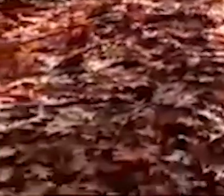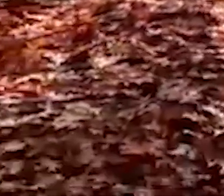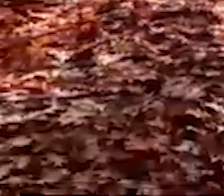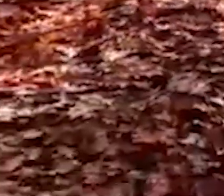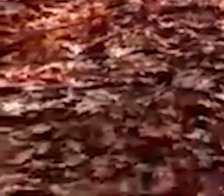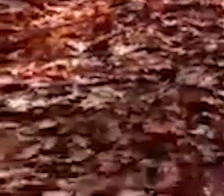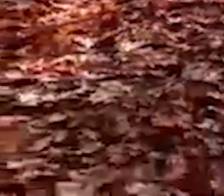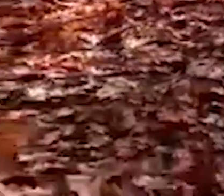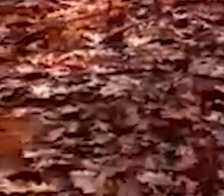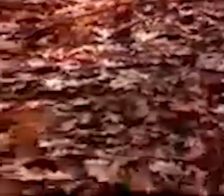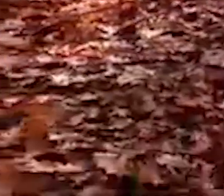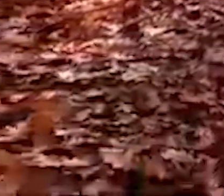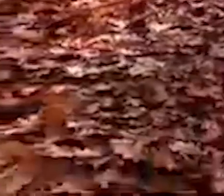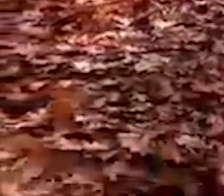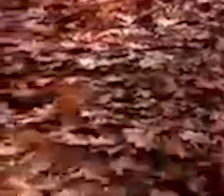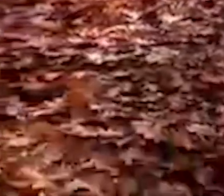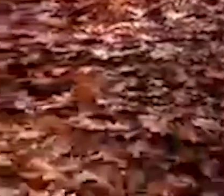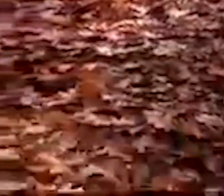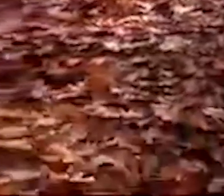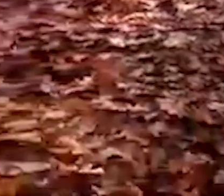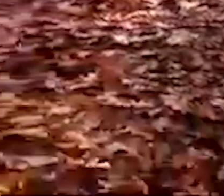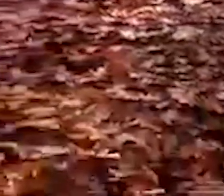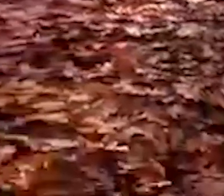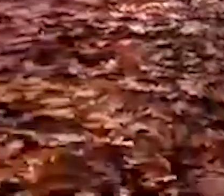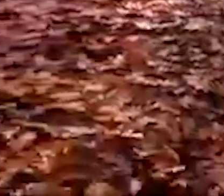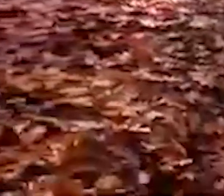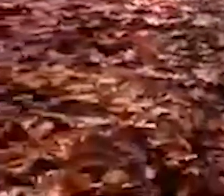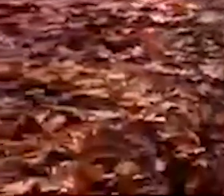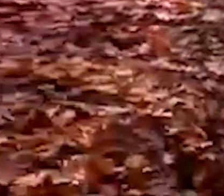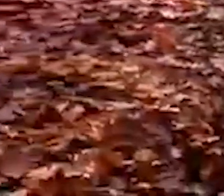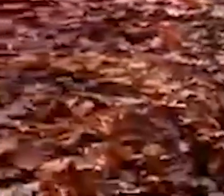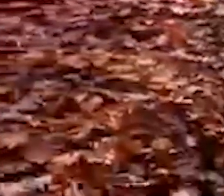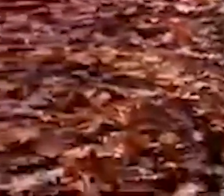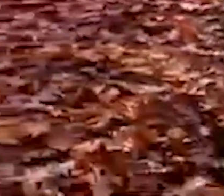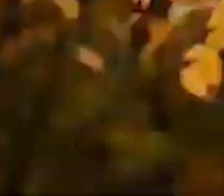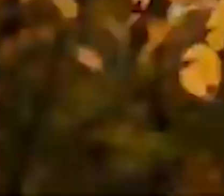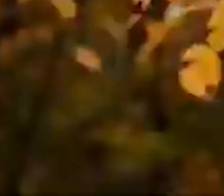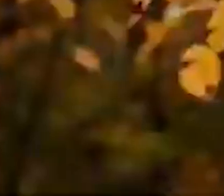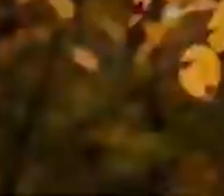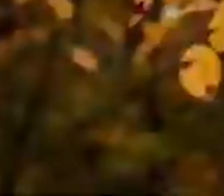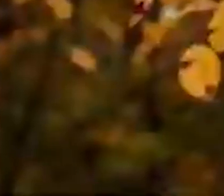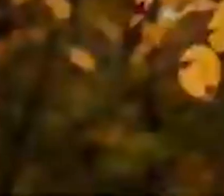pues es con las simples que tu vida se transforma.